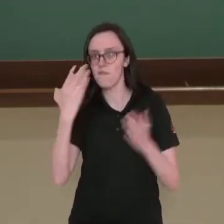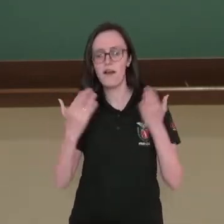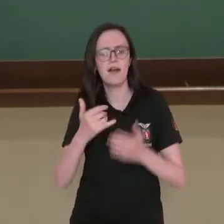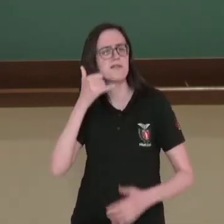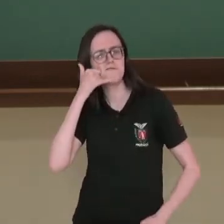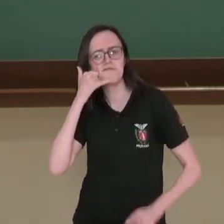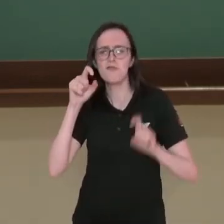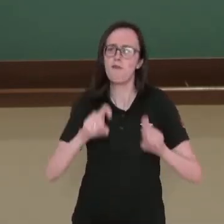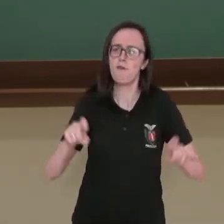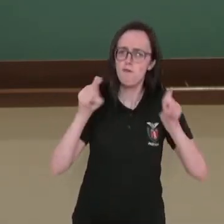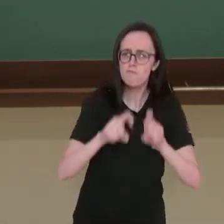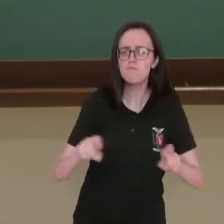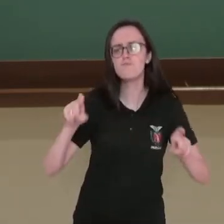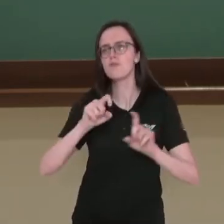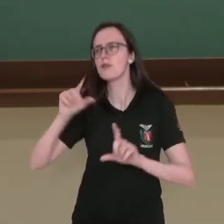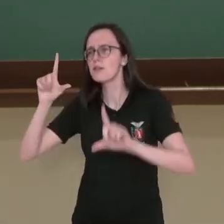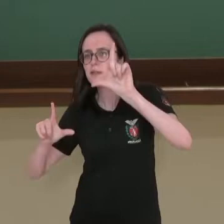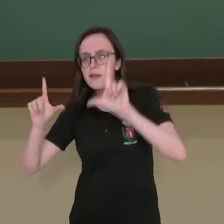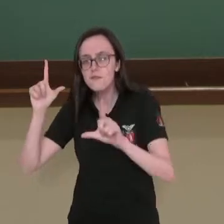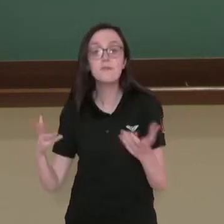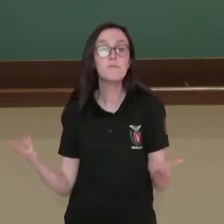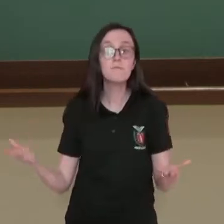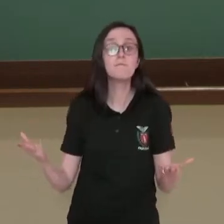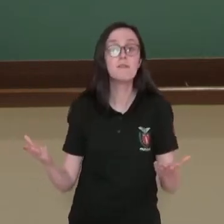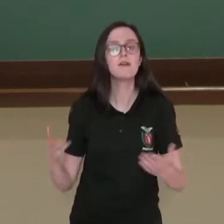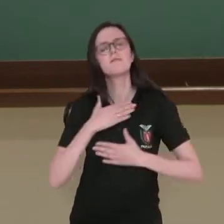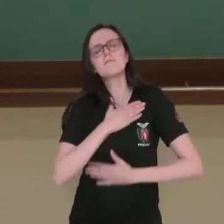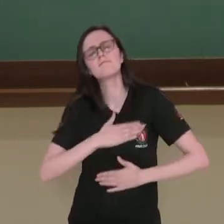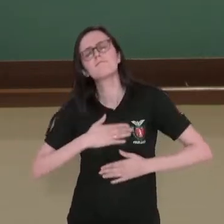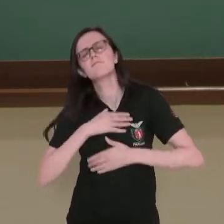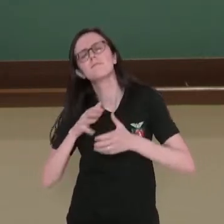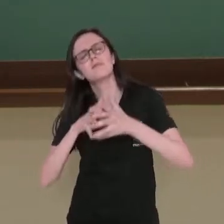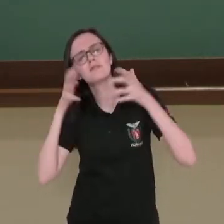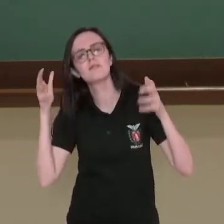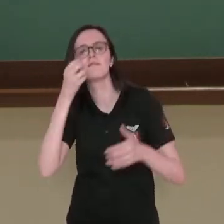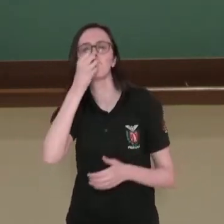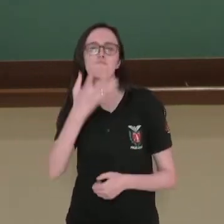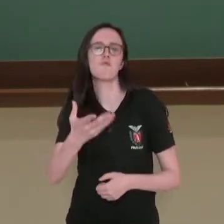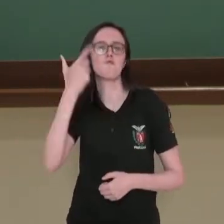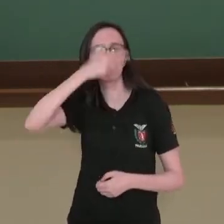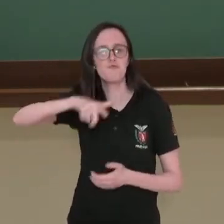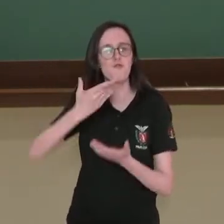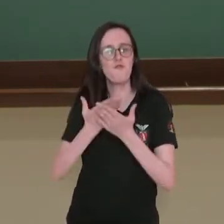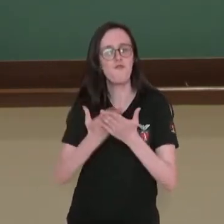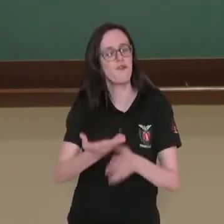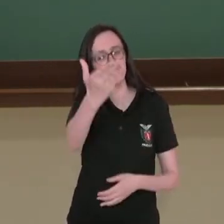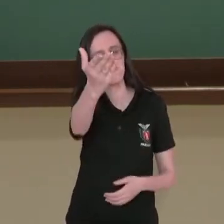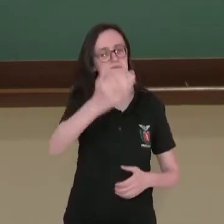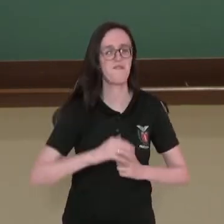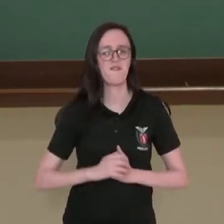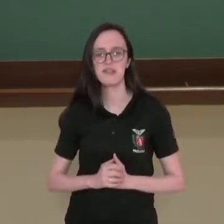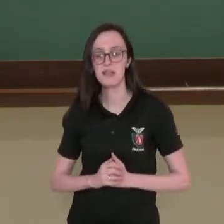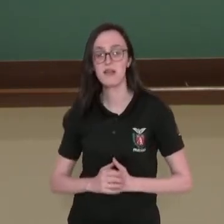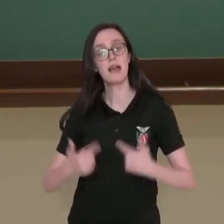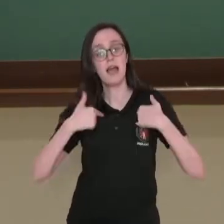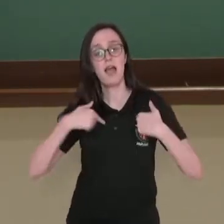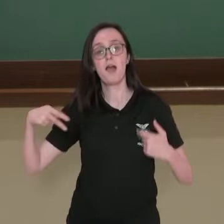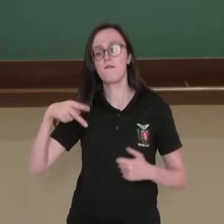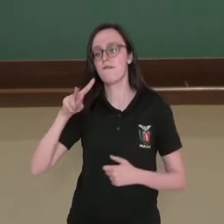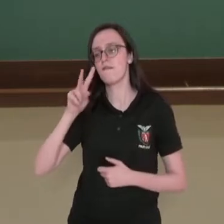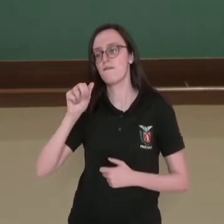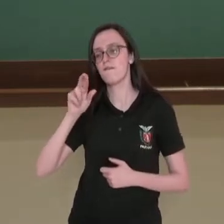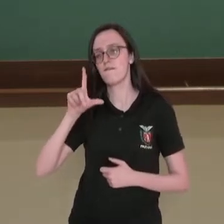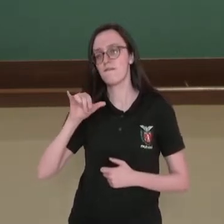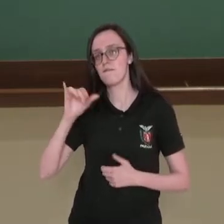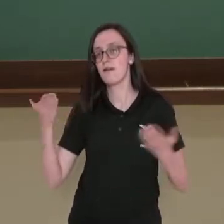celular, no computador, no televisor. Pessoal, que prazer imenso fazer mais uma aula para você. Eu sou o professor